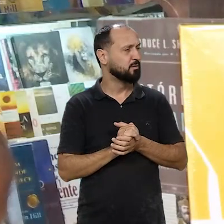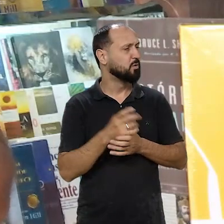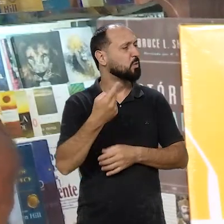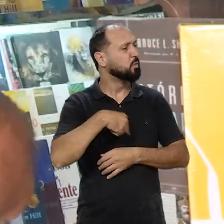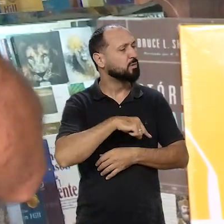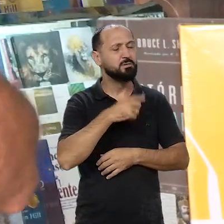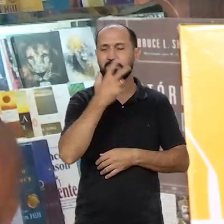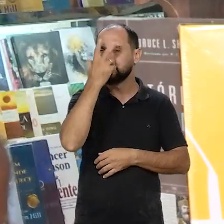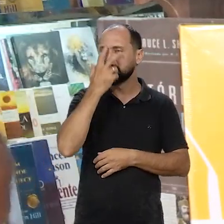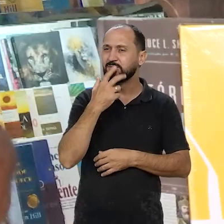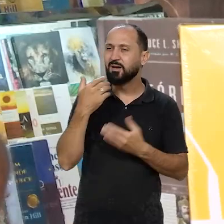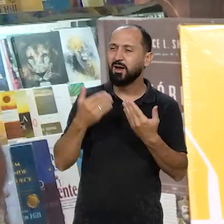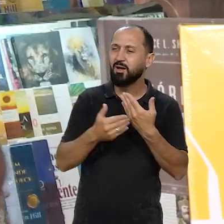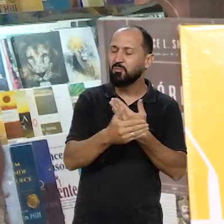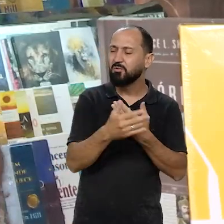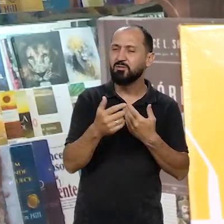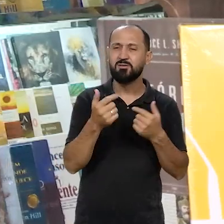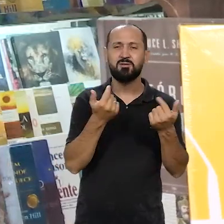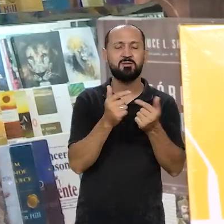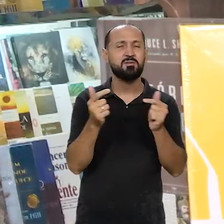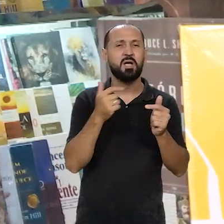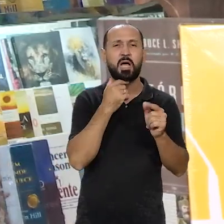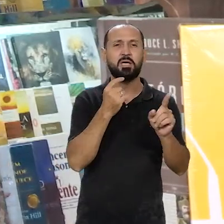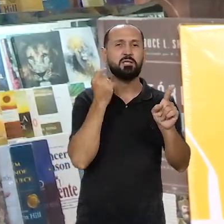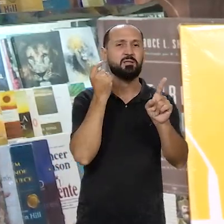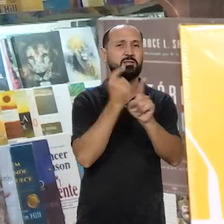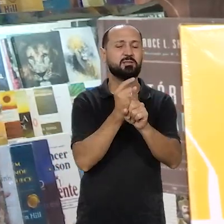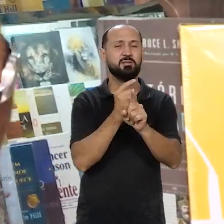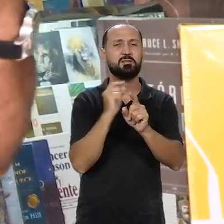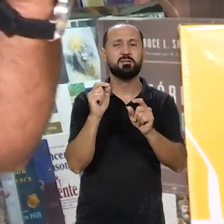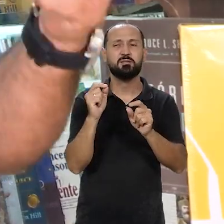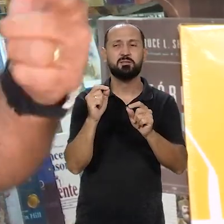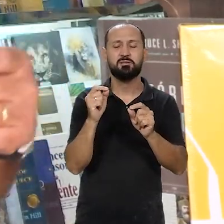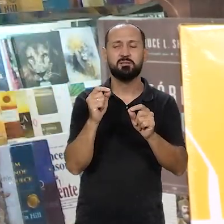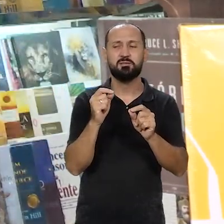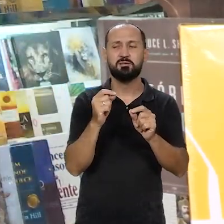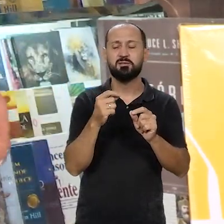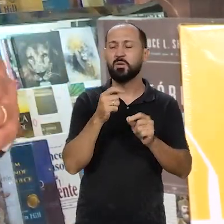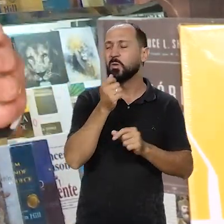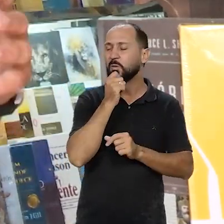estamos cegos, principalmente agora, mais do que nunca. A gente não se importa com o